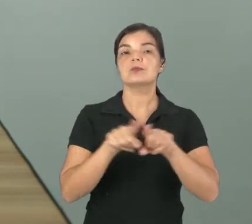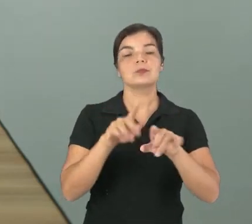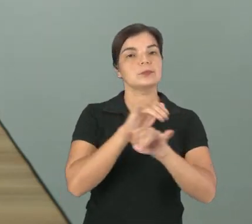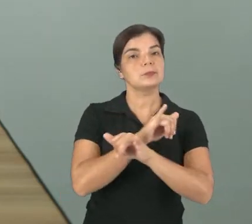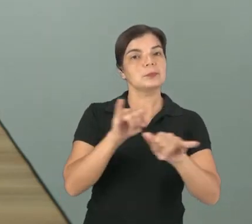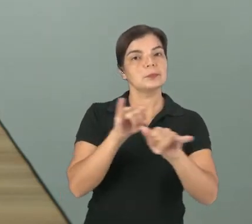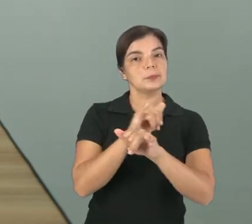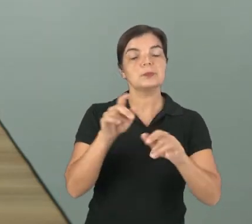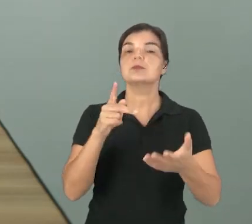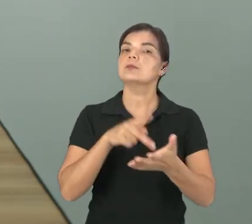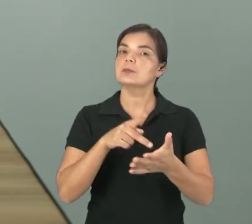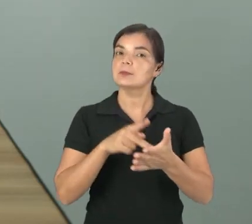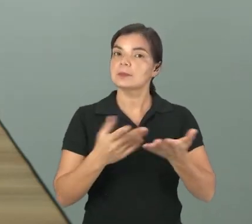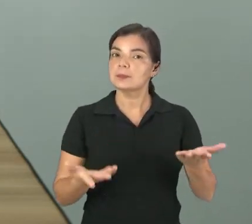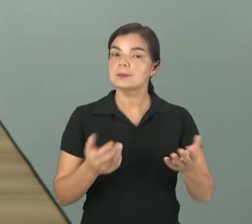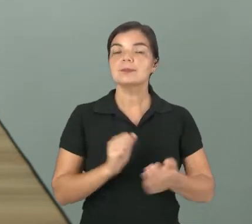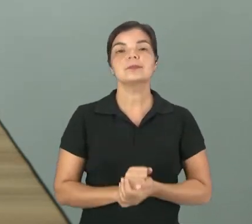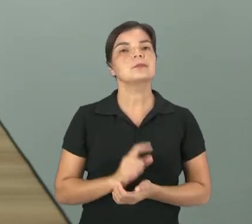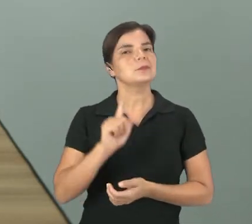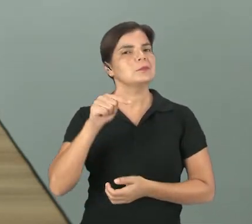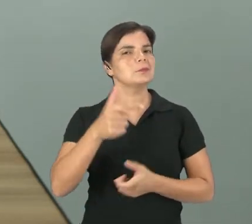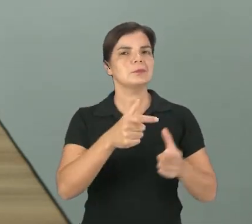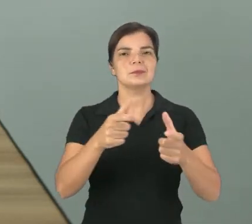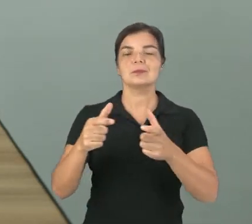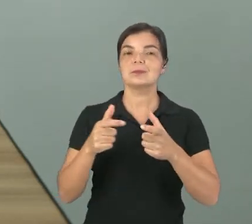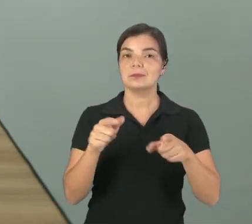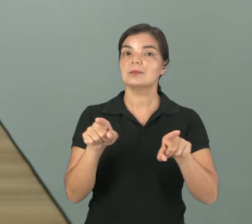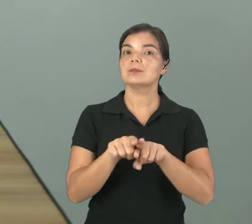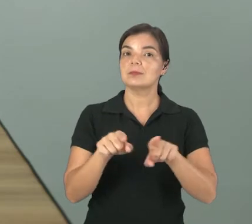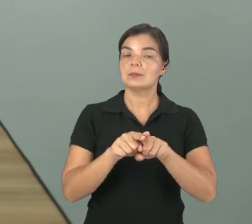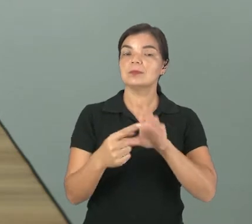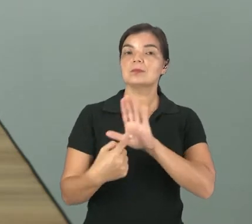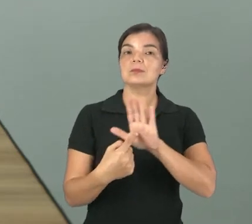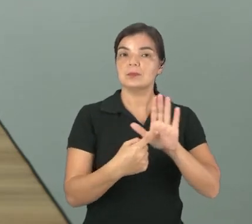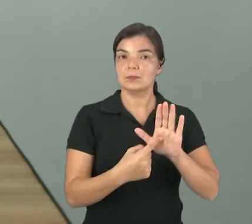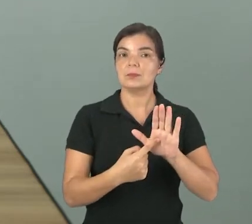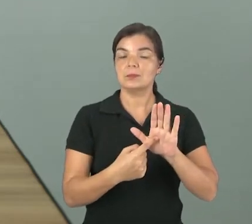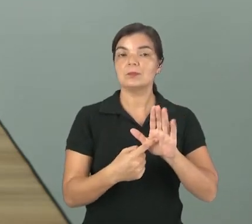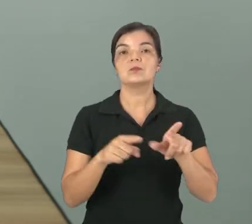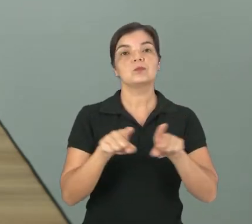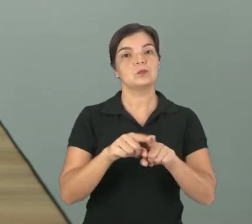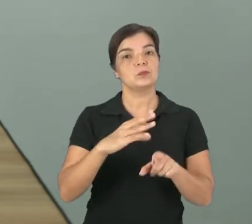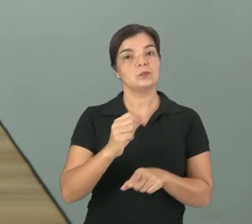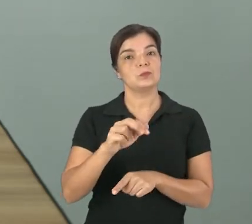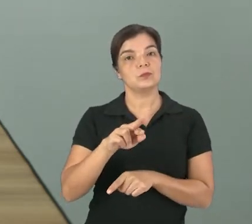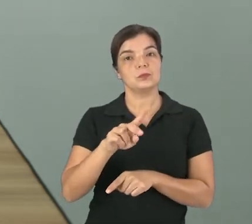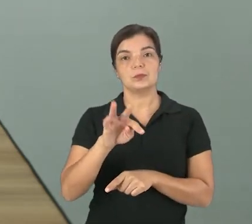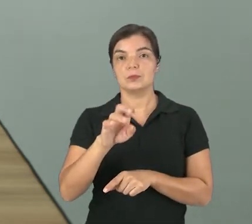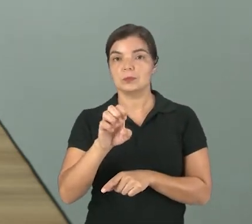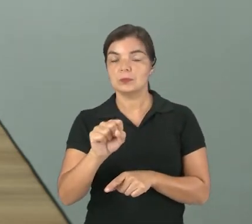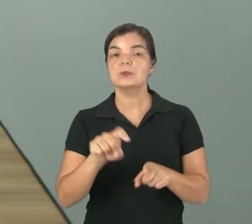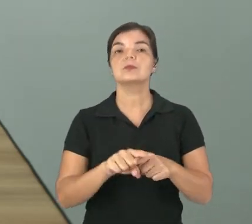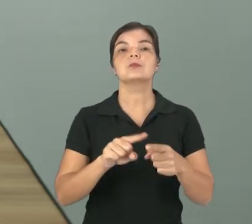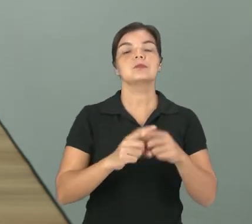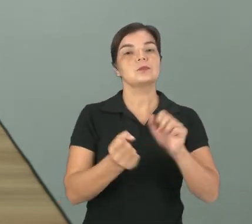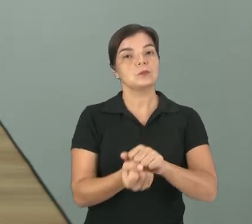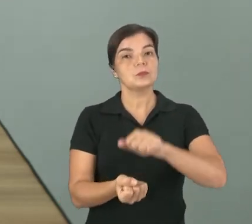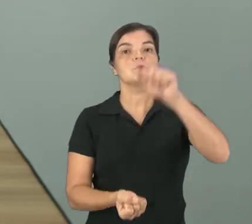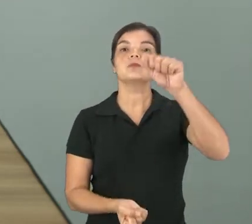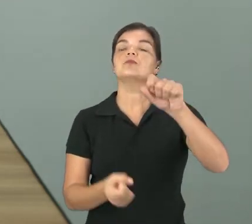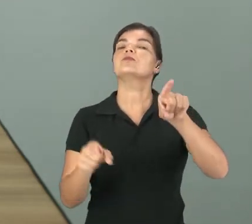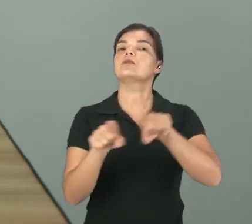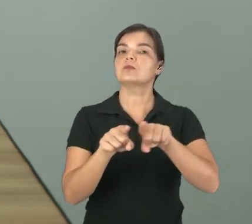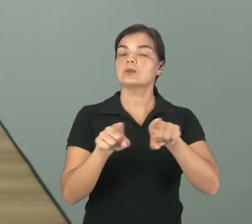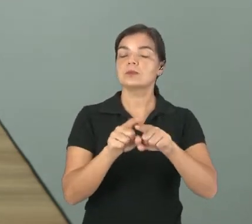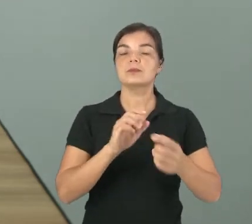diversas propagandas, não é mesmo? E em muitos outros lugares. Elas podem aparecer em encartes, elas podem aparecer em outdoors,